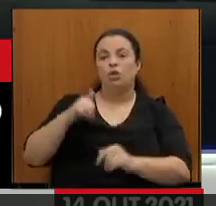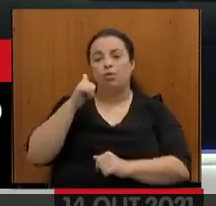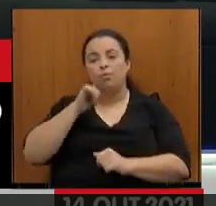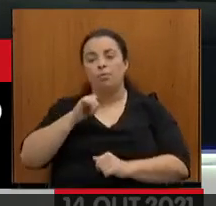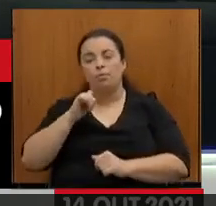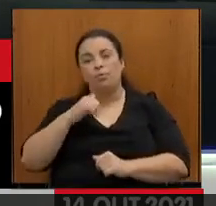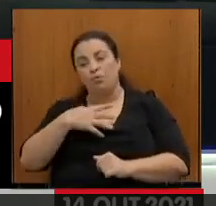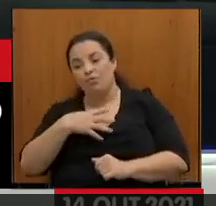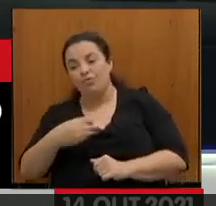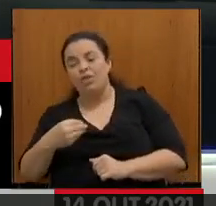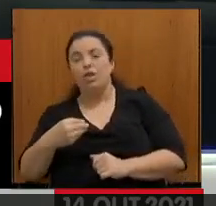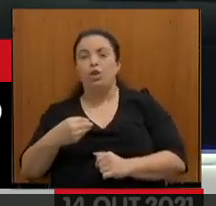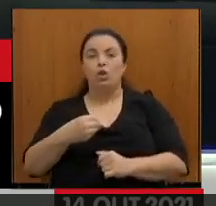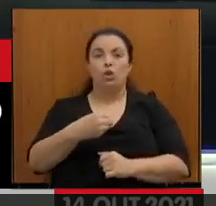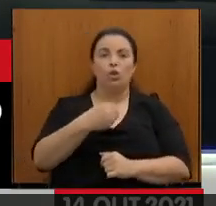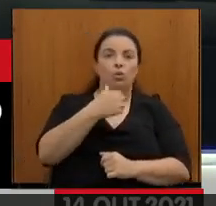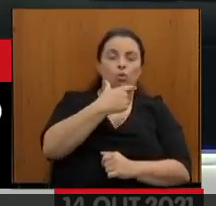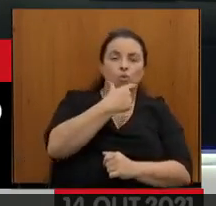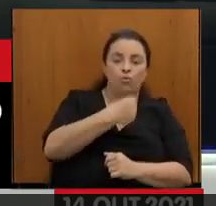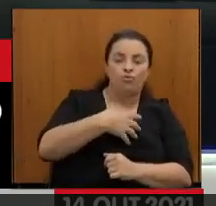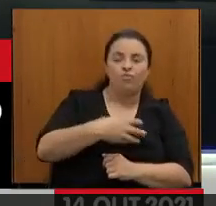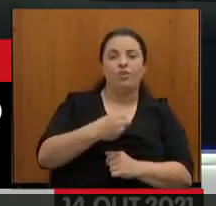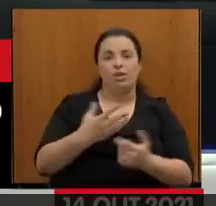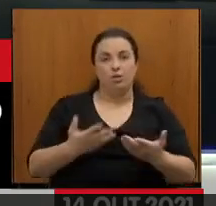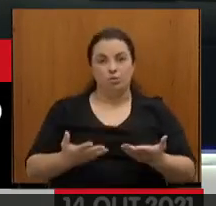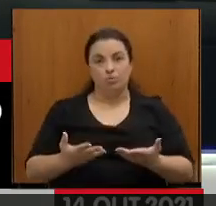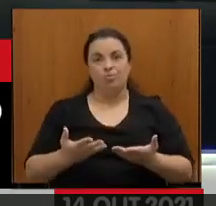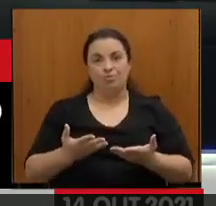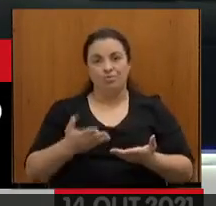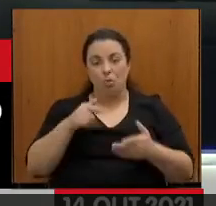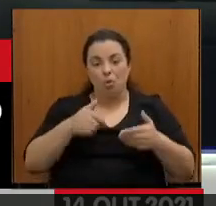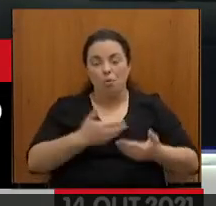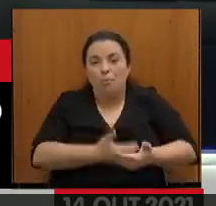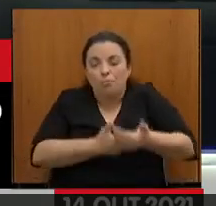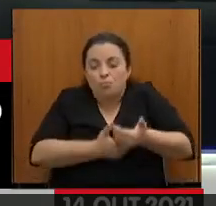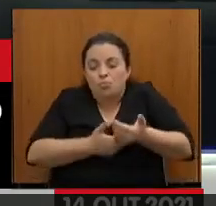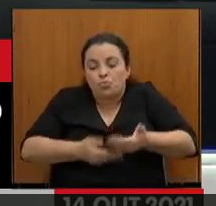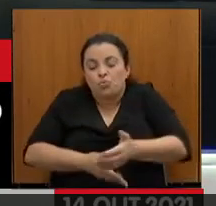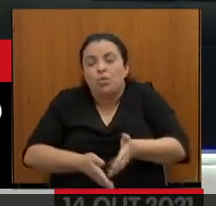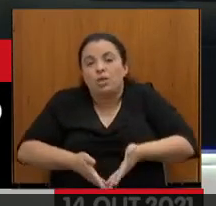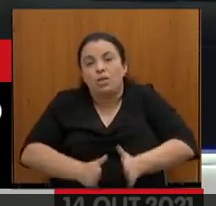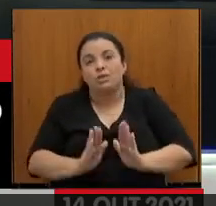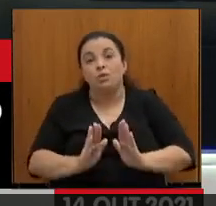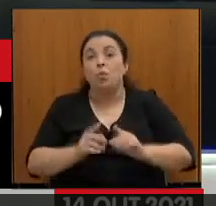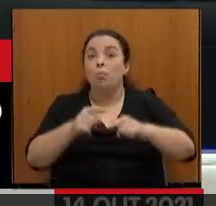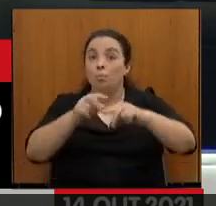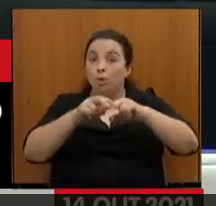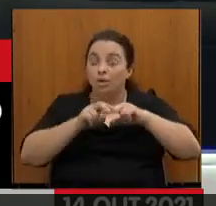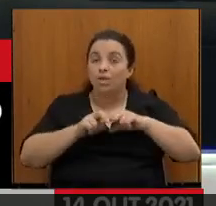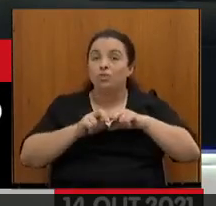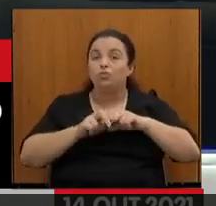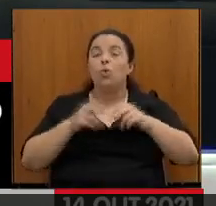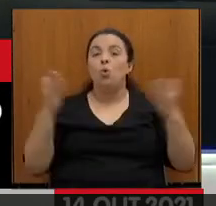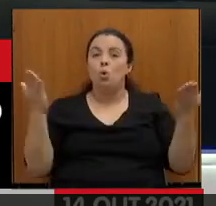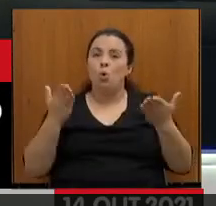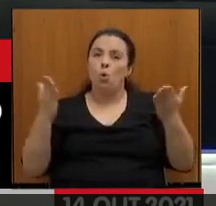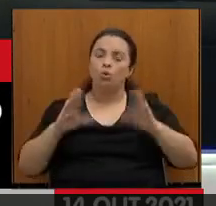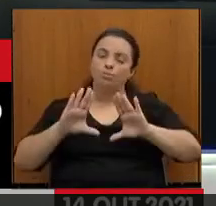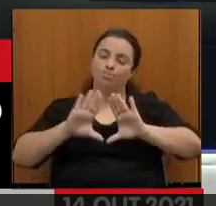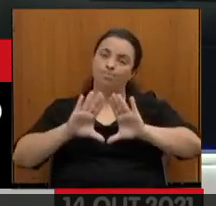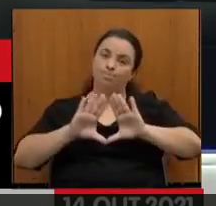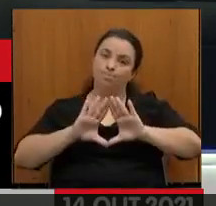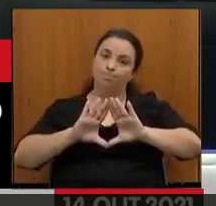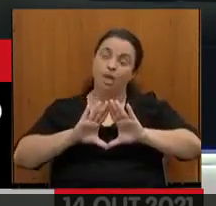nasce. E, por isso mesmo, a Assembleia de Minas assina aqui este